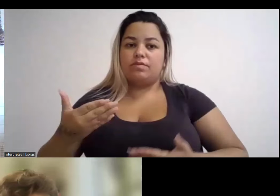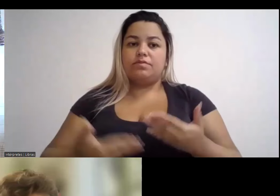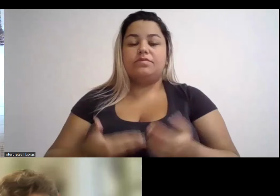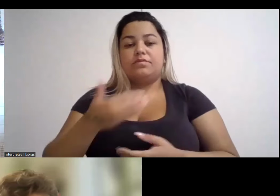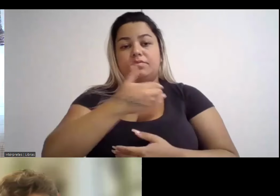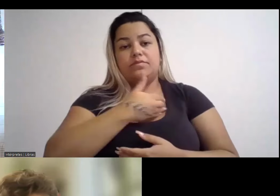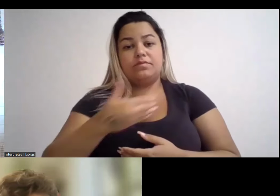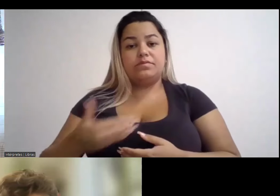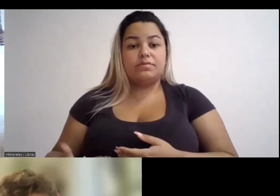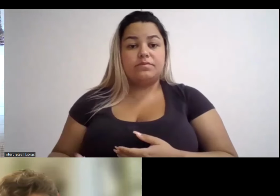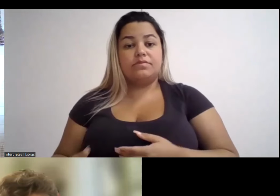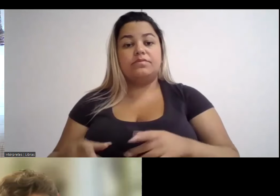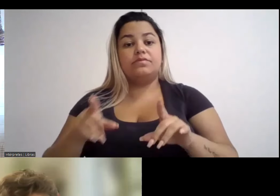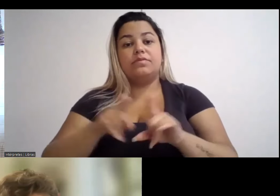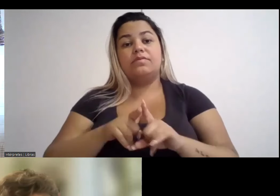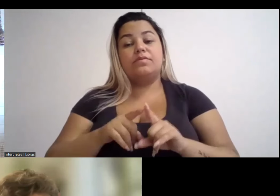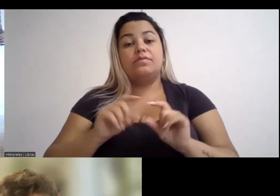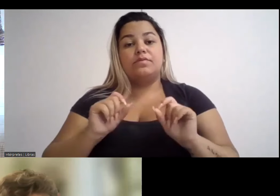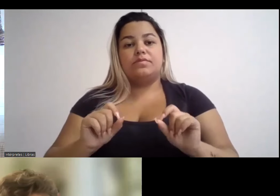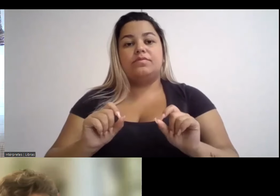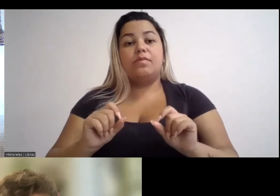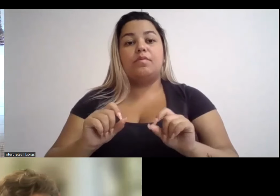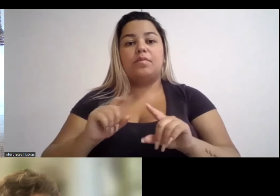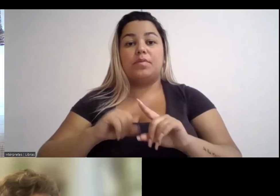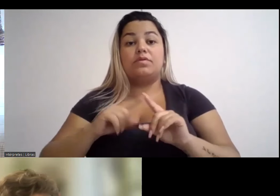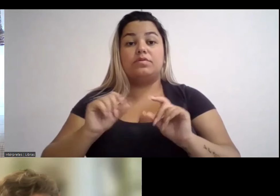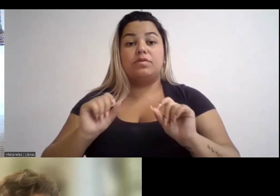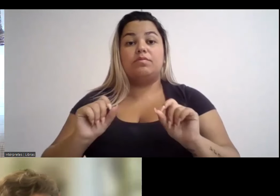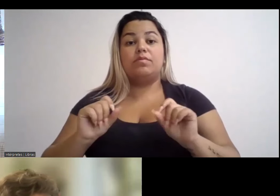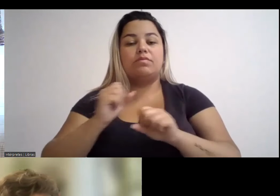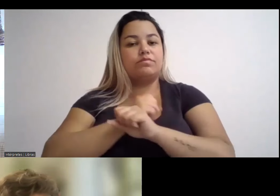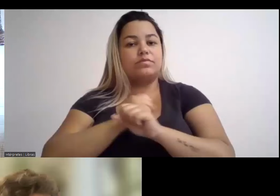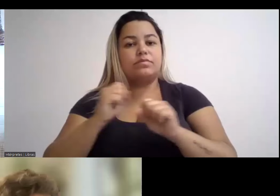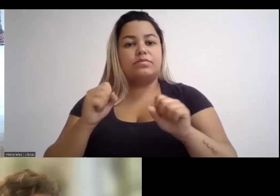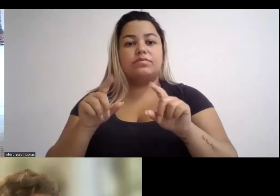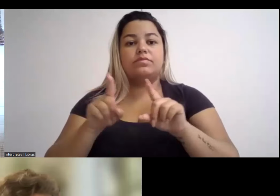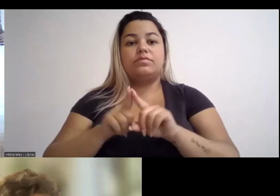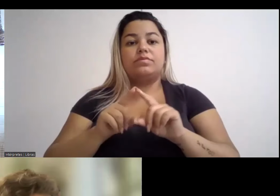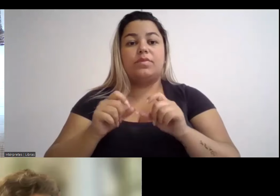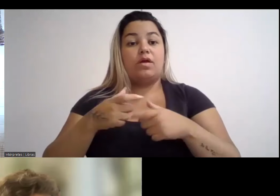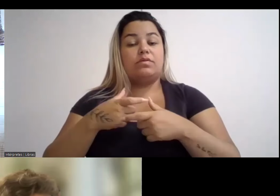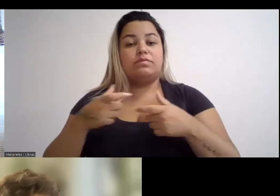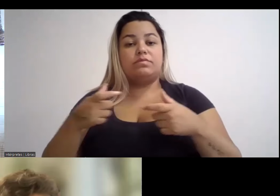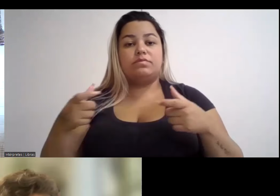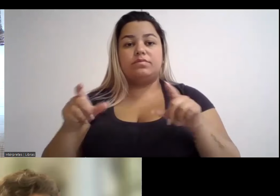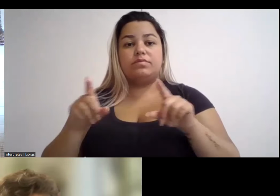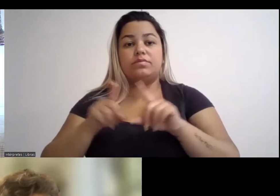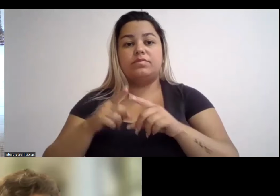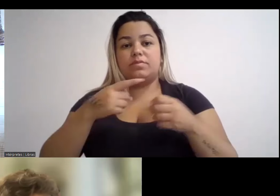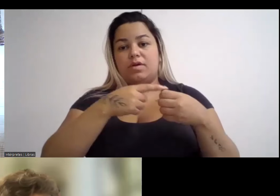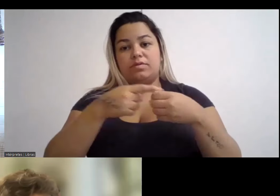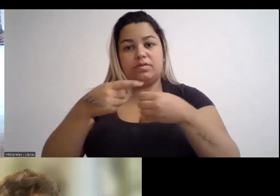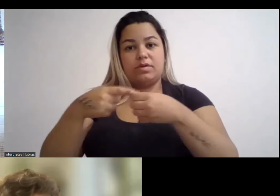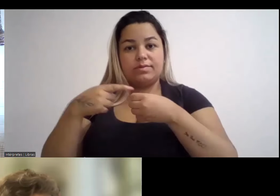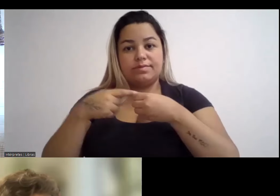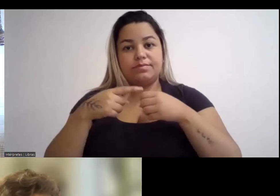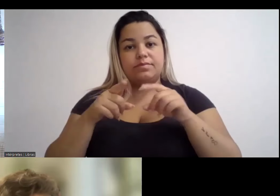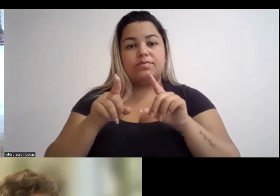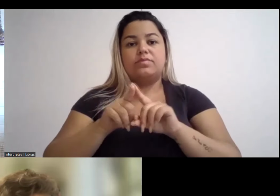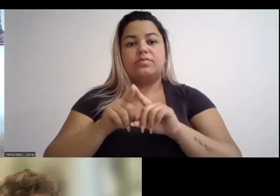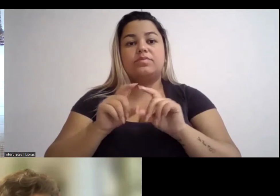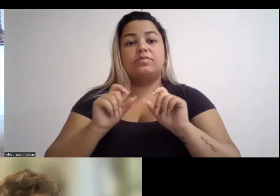da satisfação dos mercados, mas com uma possibilidade efetiva de ampliação da cidadania a partir da expansão